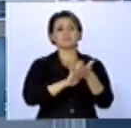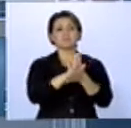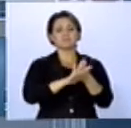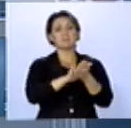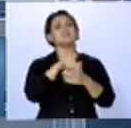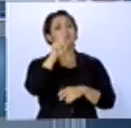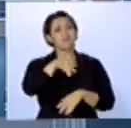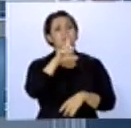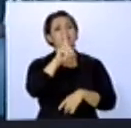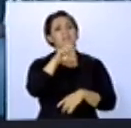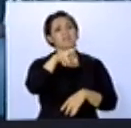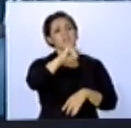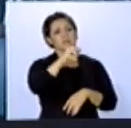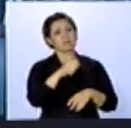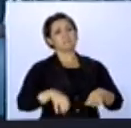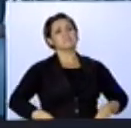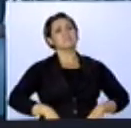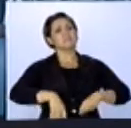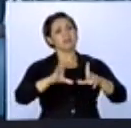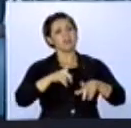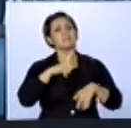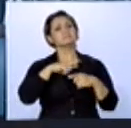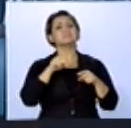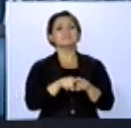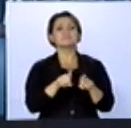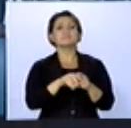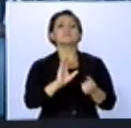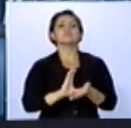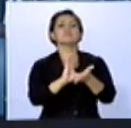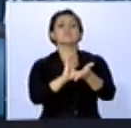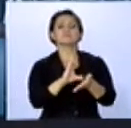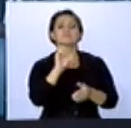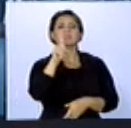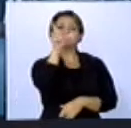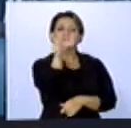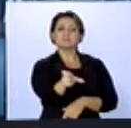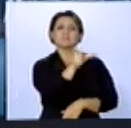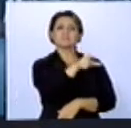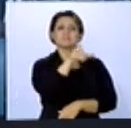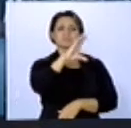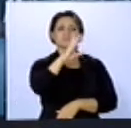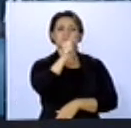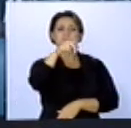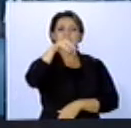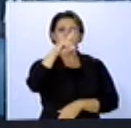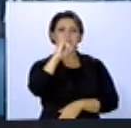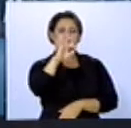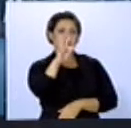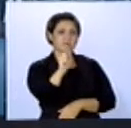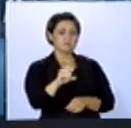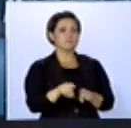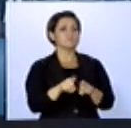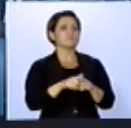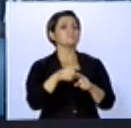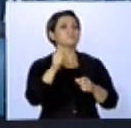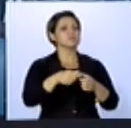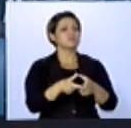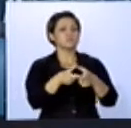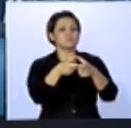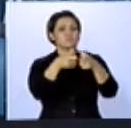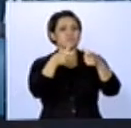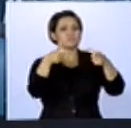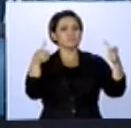custo e precisa de investimento mas o valor gasto pelos candidatos nas últimas eleições tem crescido